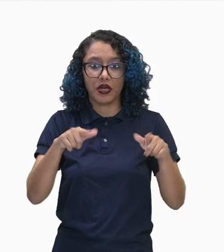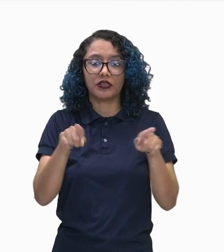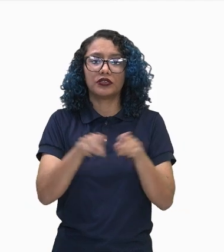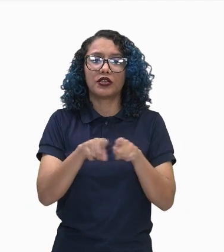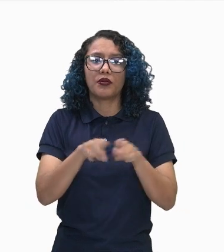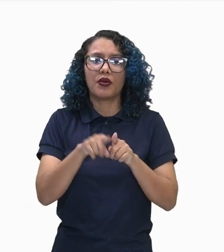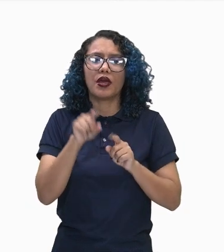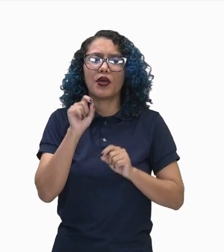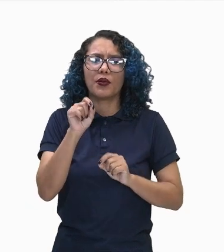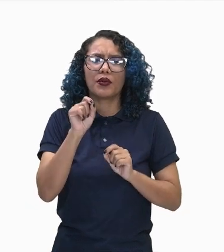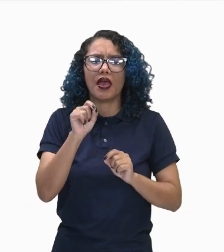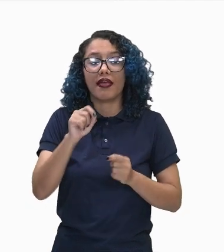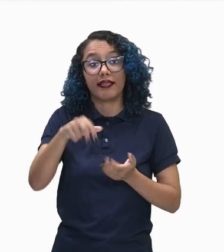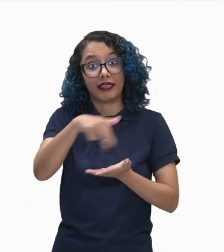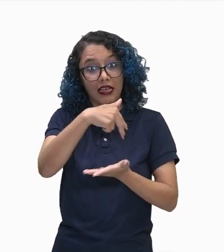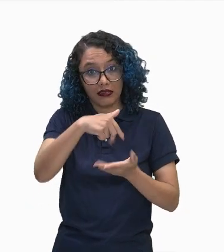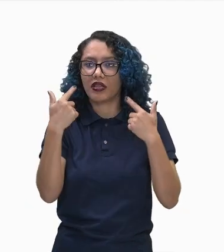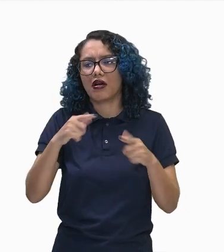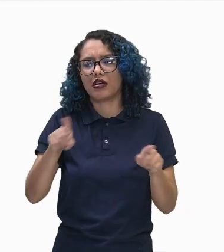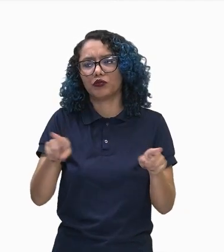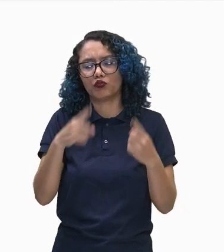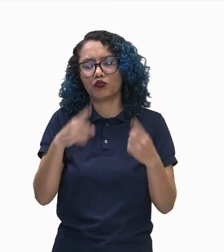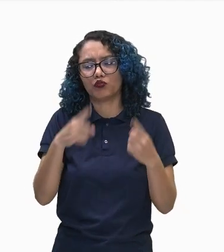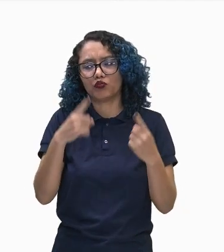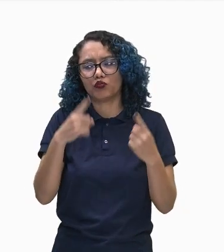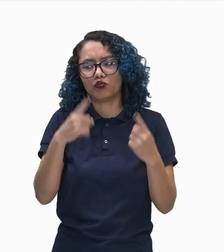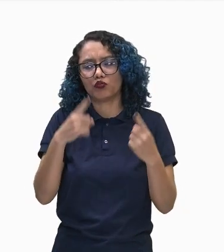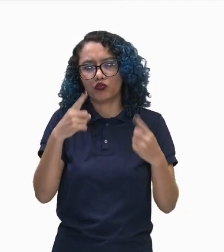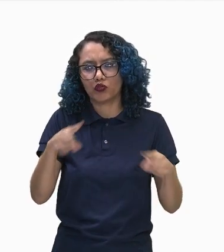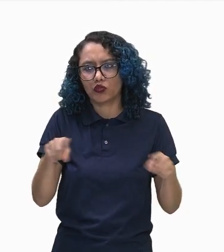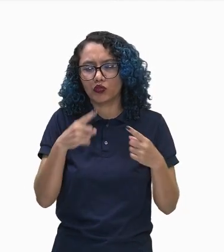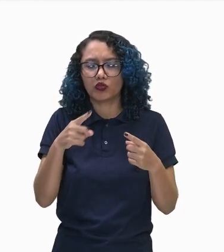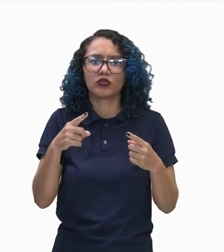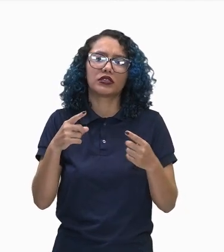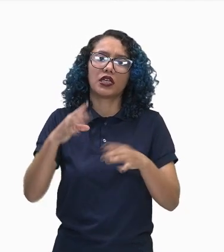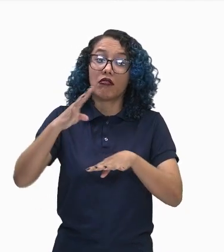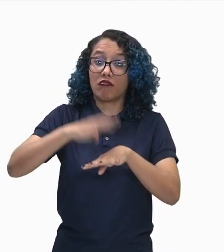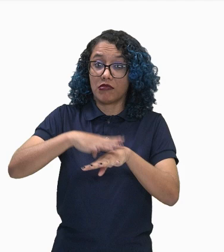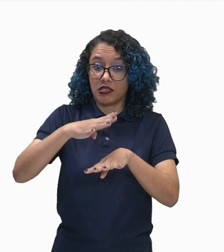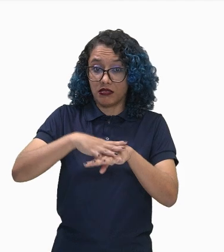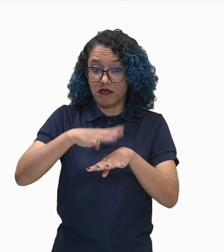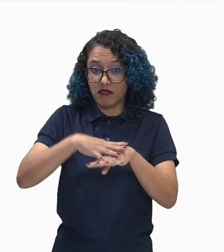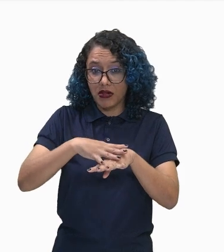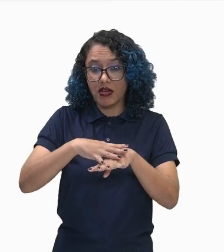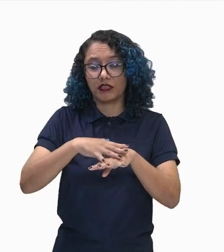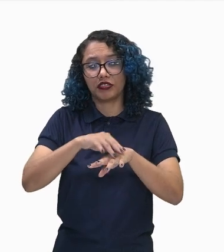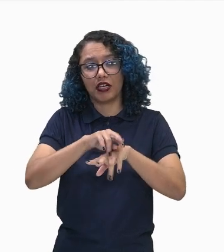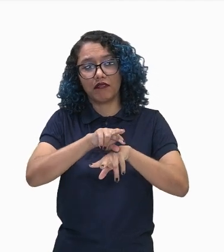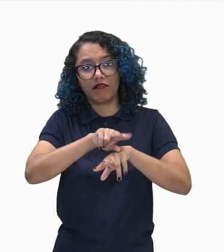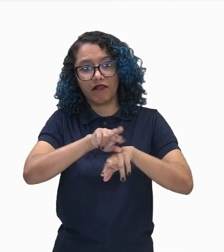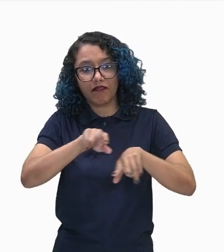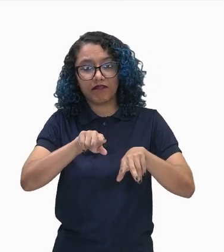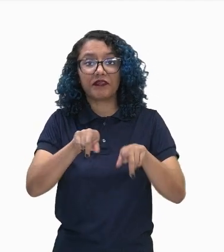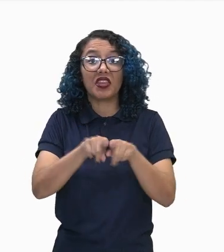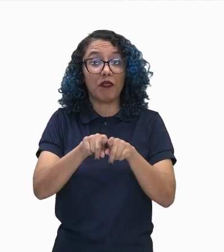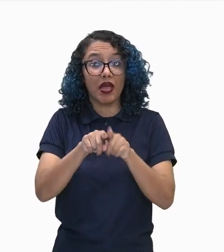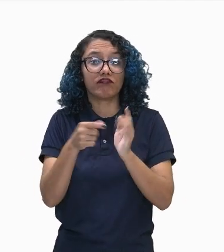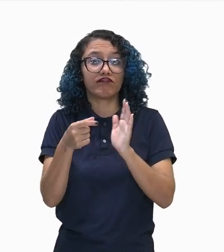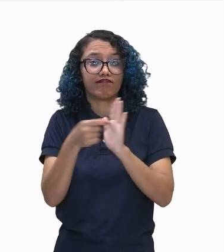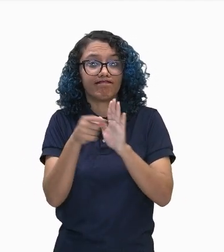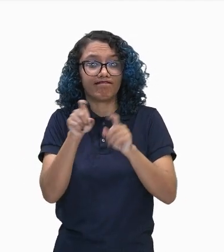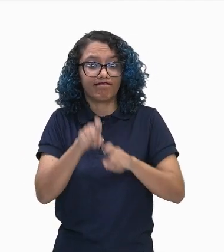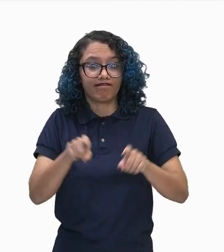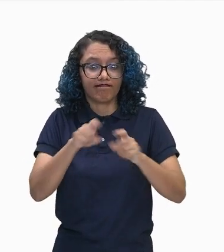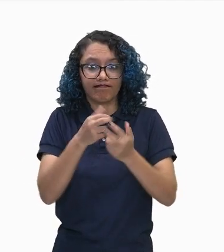linguagens a dança, a música, a matemática e programação.